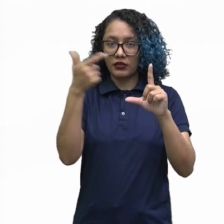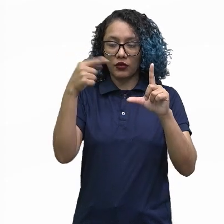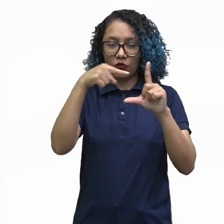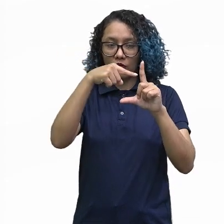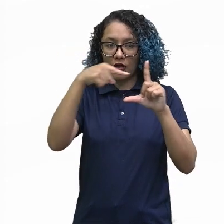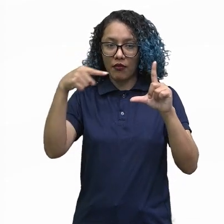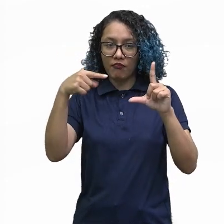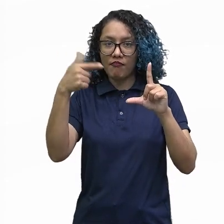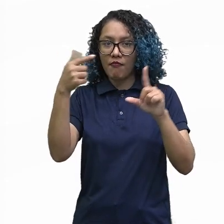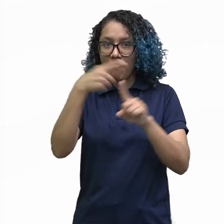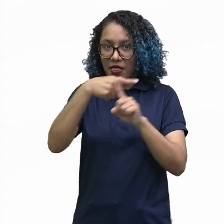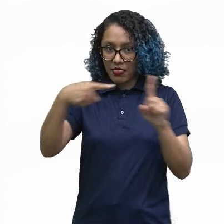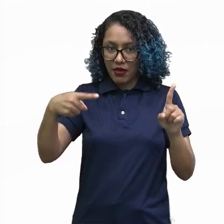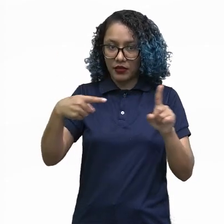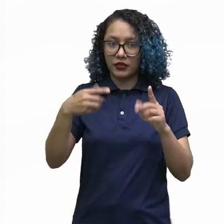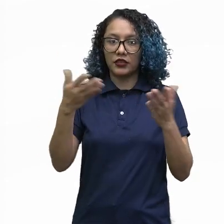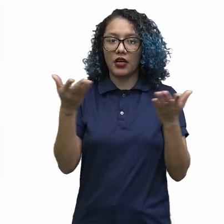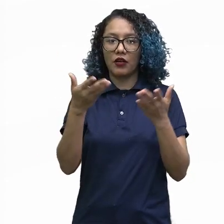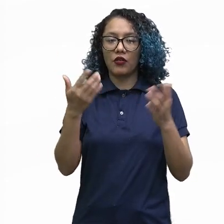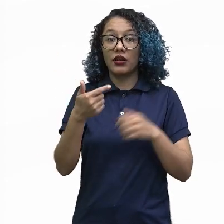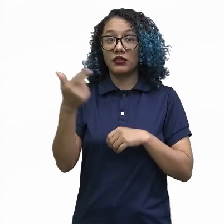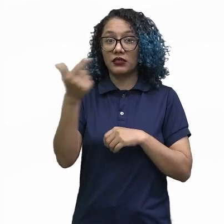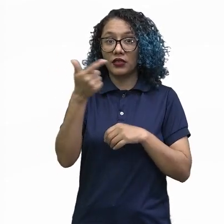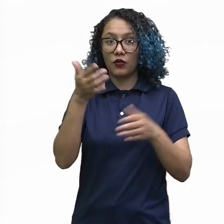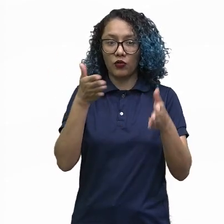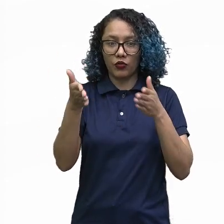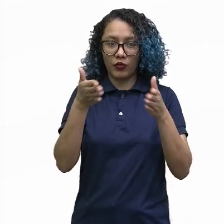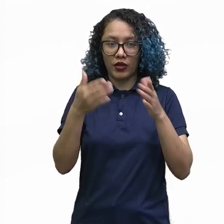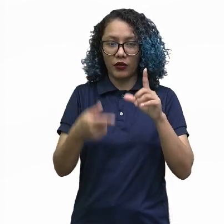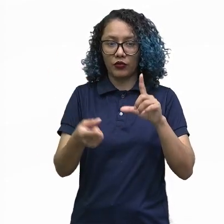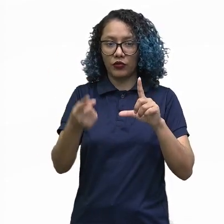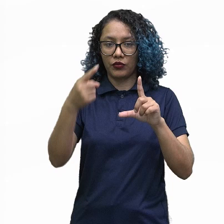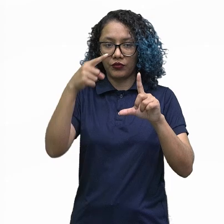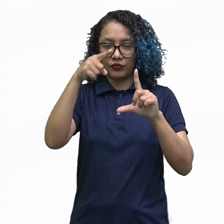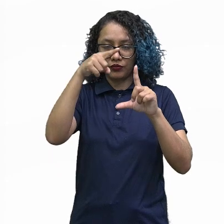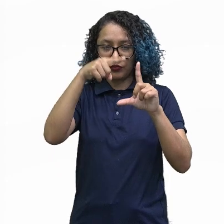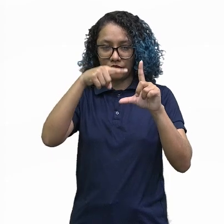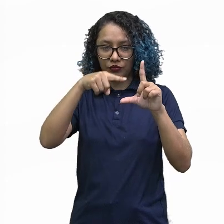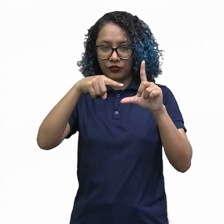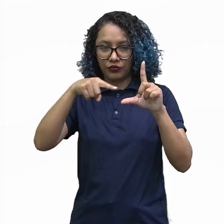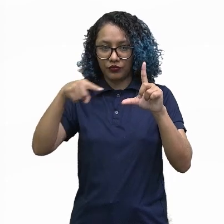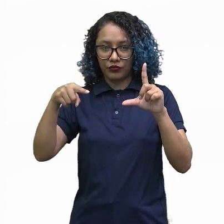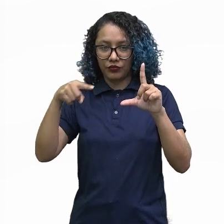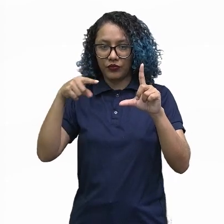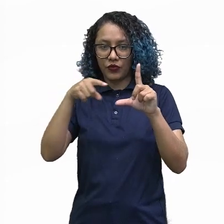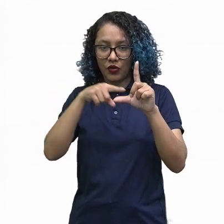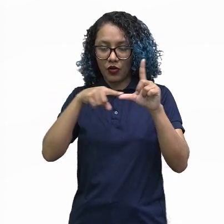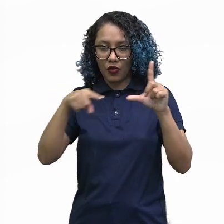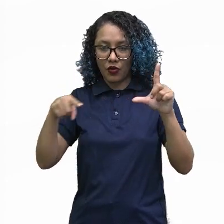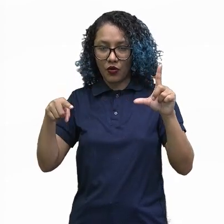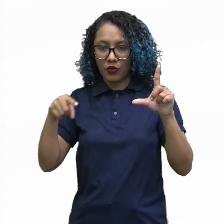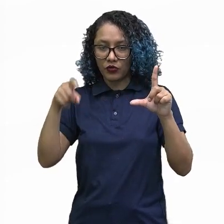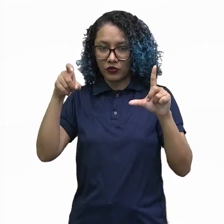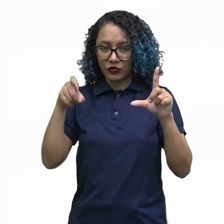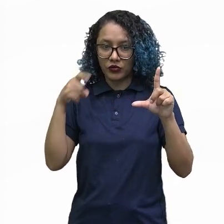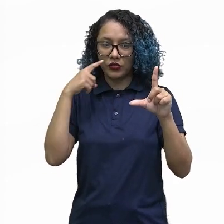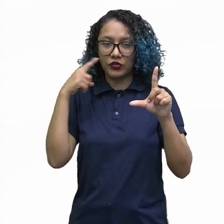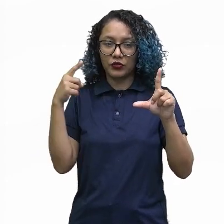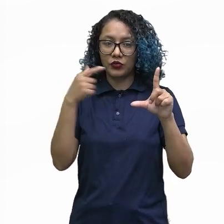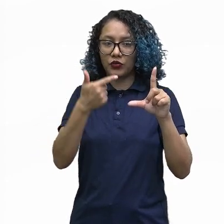tá? Aí a gente vai para a segunda meia-vida, olha lá embaixo, no meu eixo, X novamente, né,